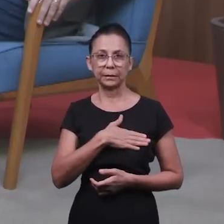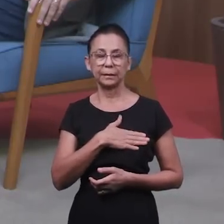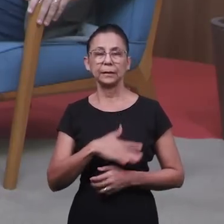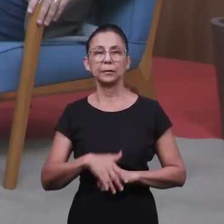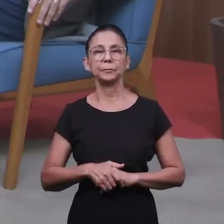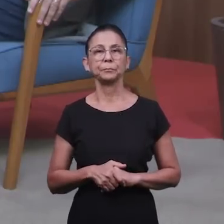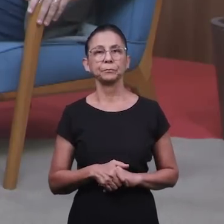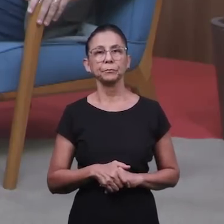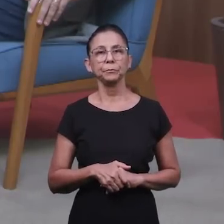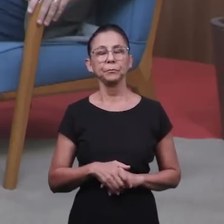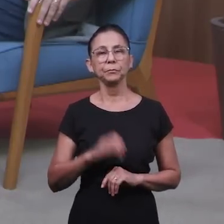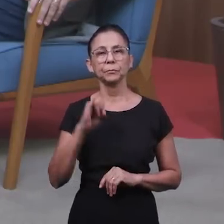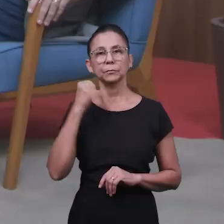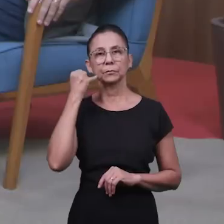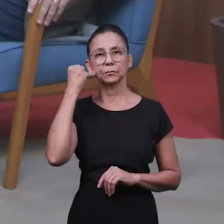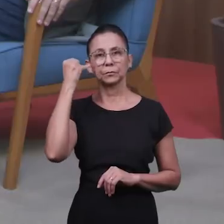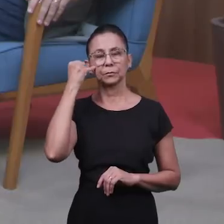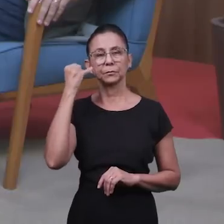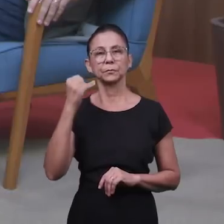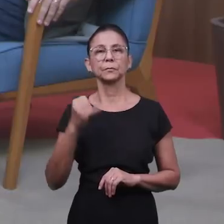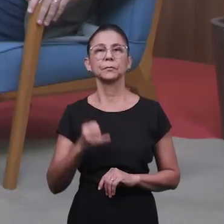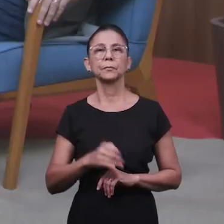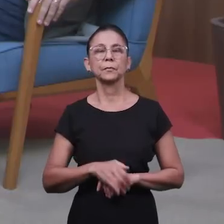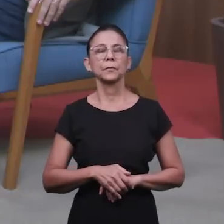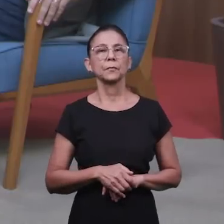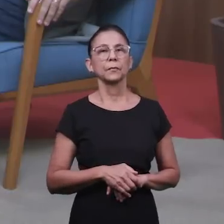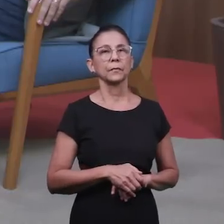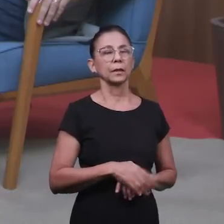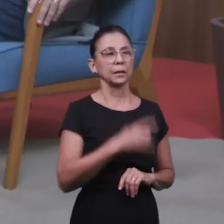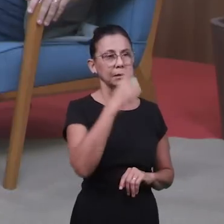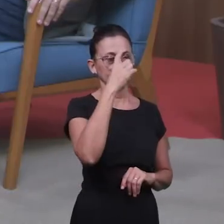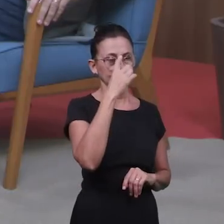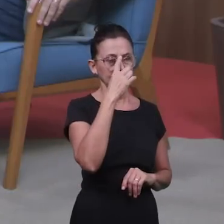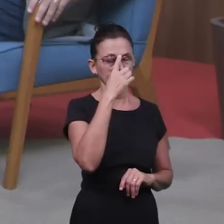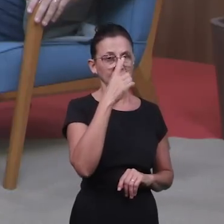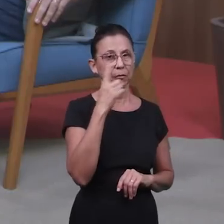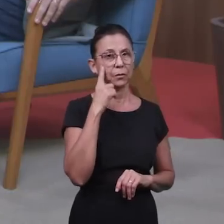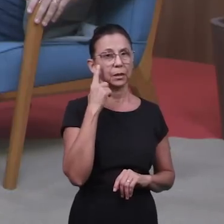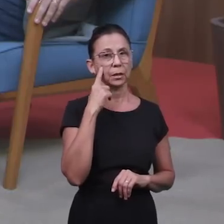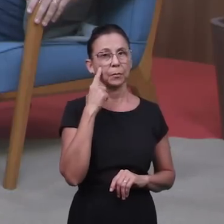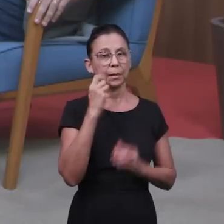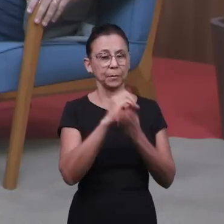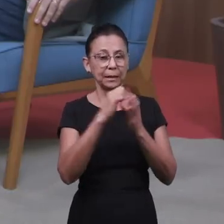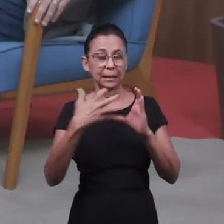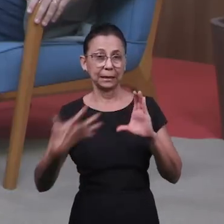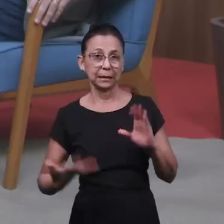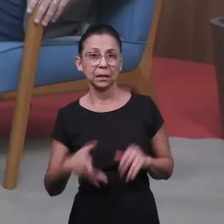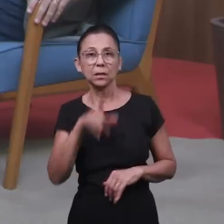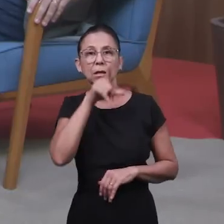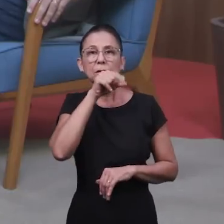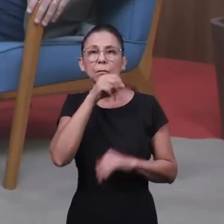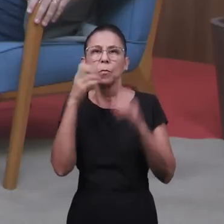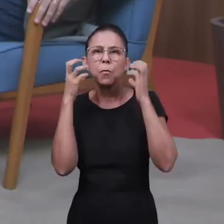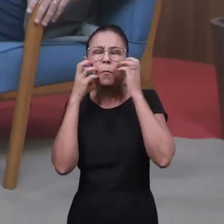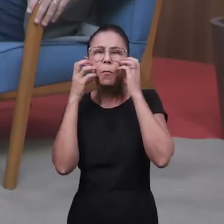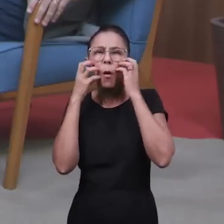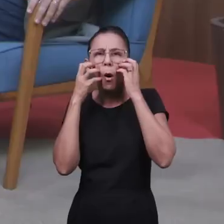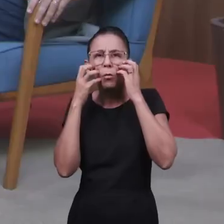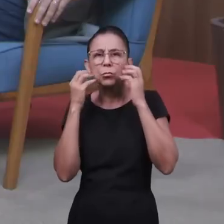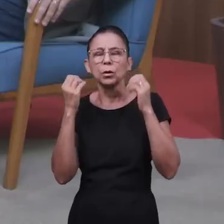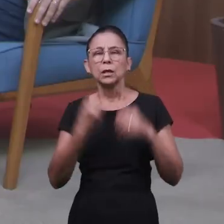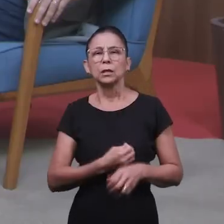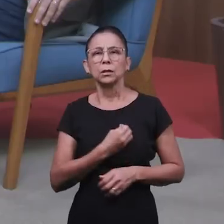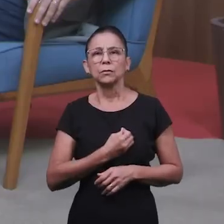só de acrescentar um outro aspecto da pomba selvagem nos nossos dias, que quantas